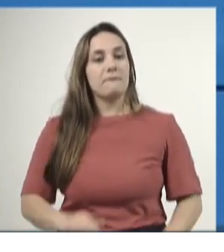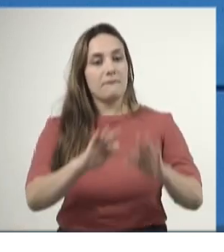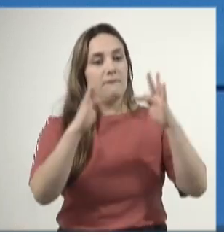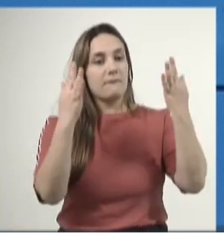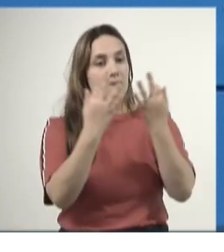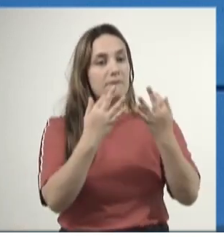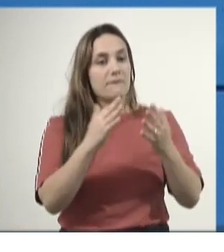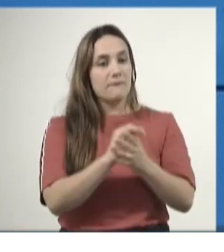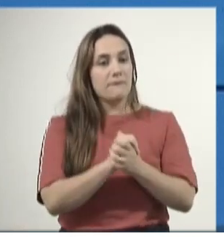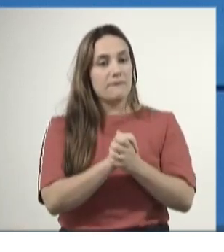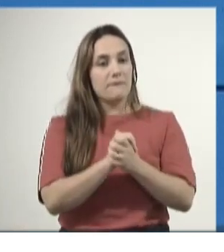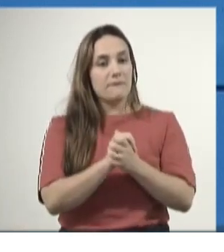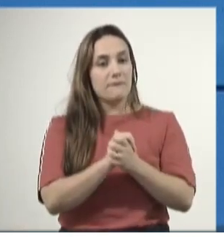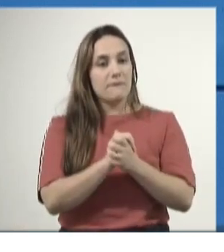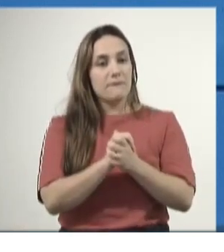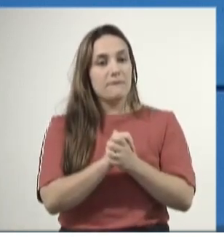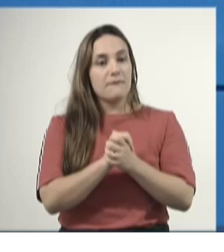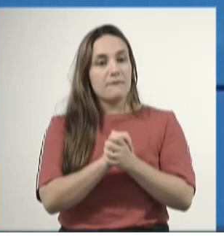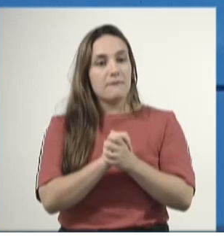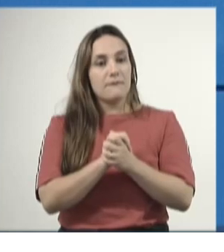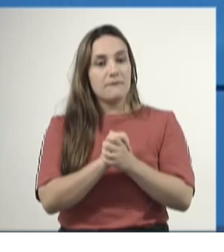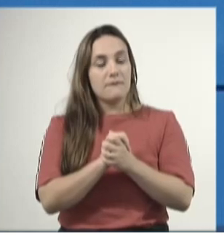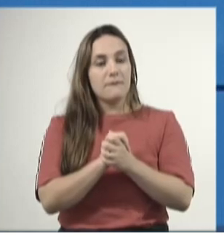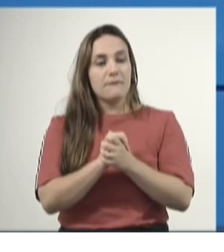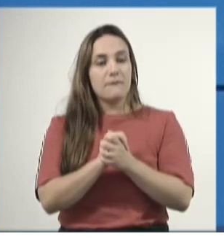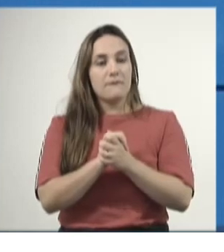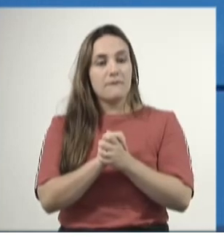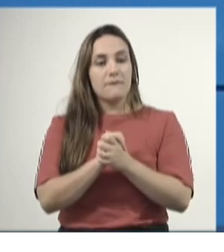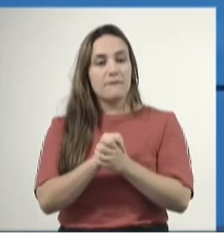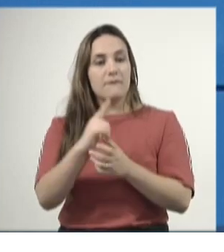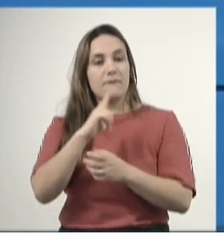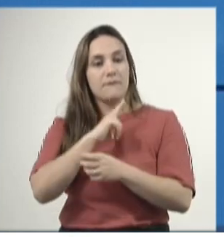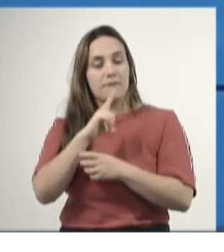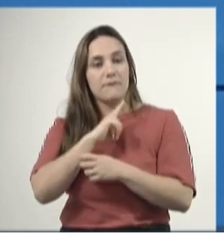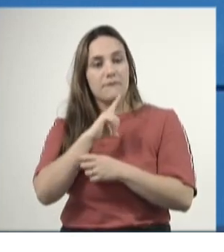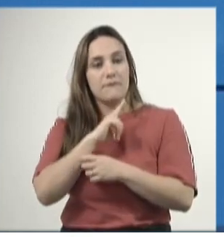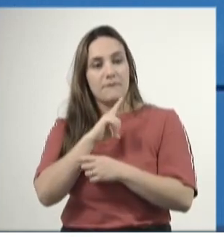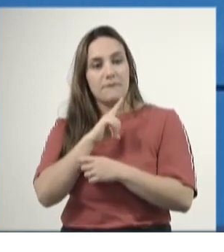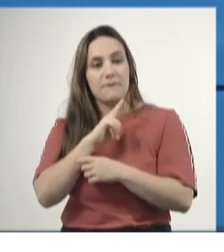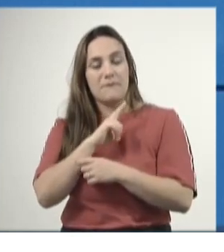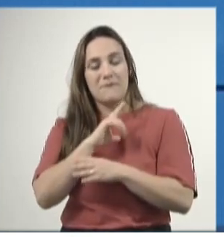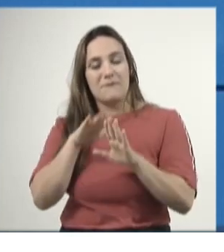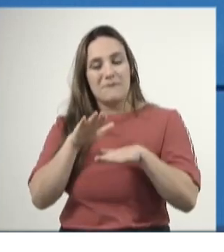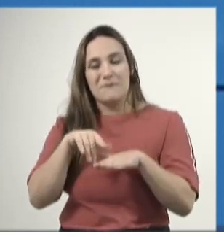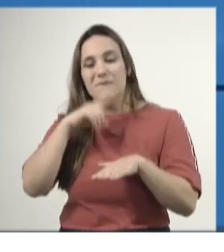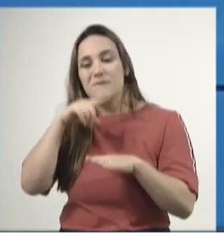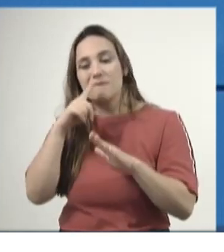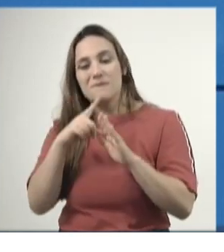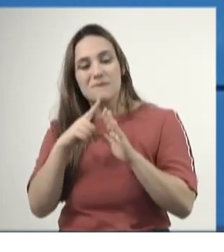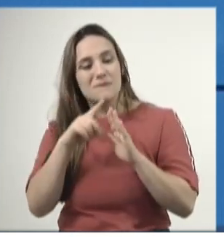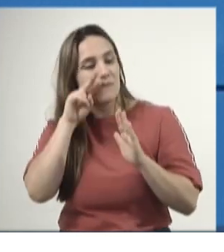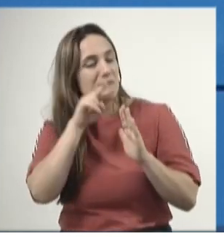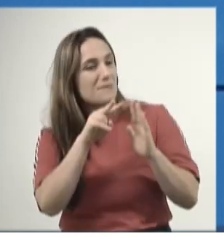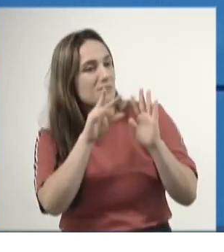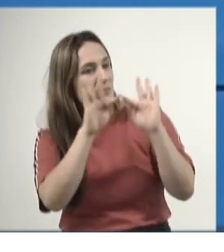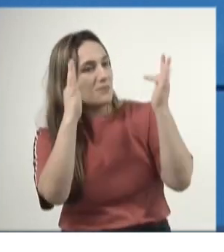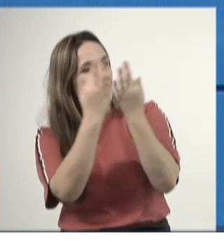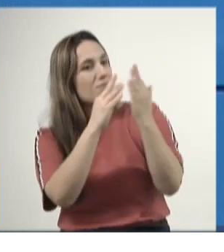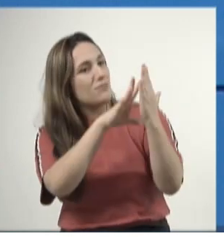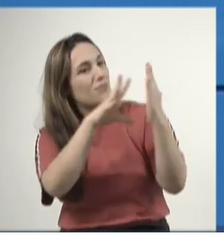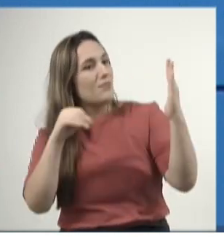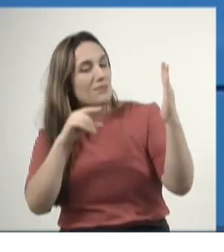a criança, muitas vezes, acaba não encontrando um arquétipo, um modelo. Quando